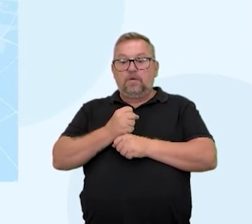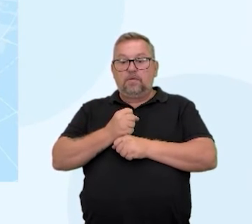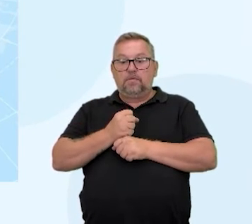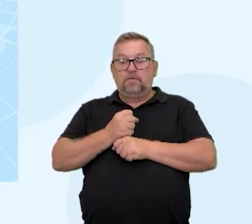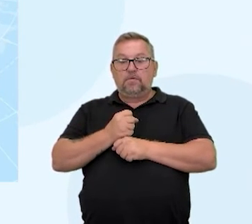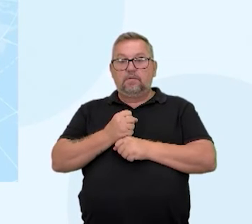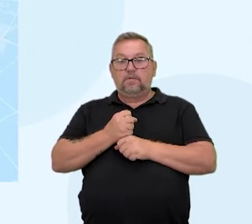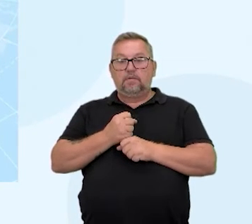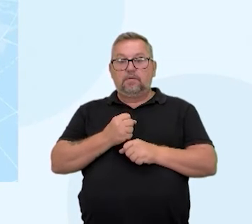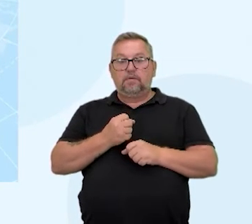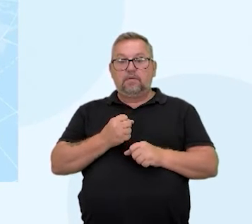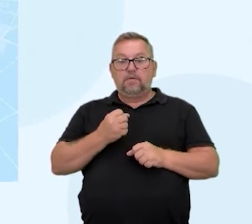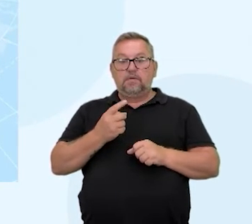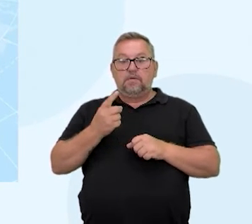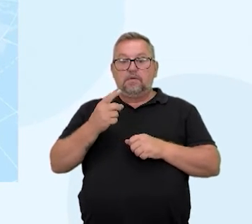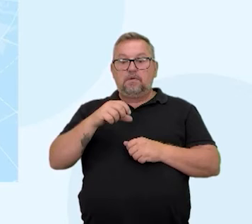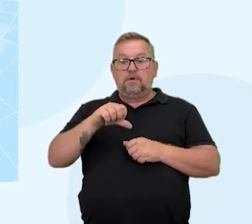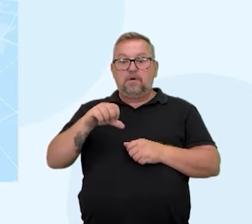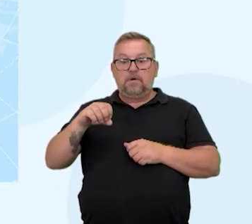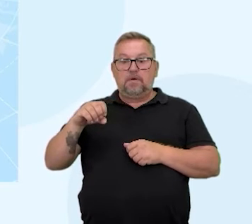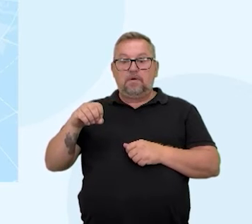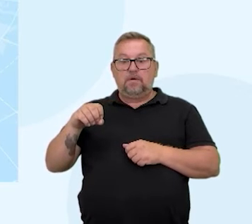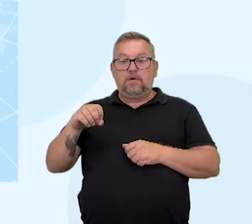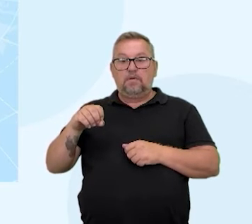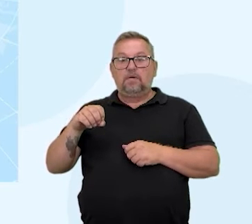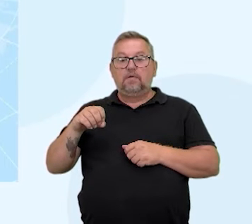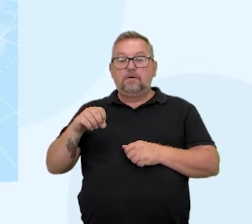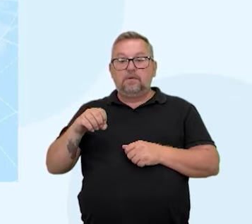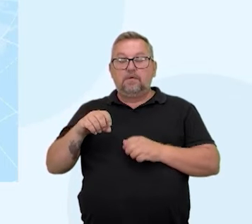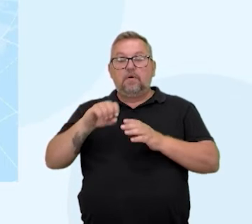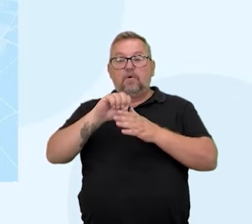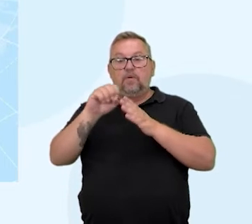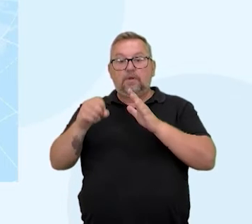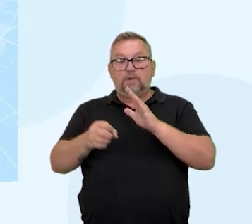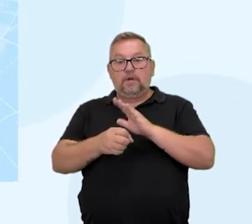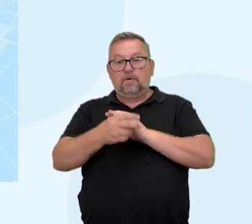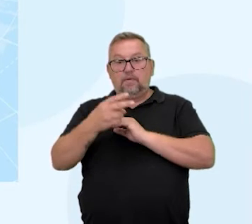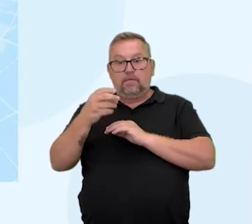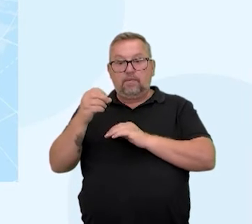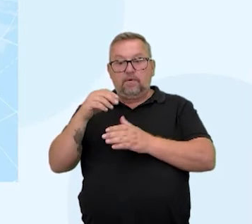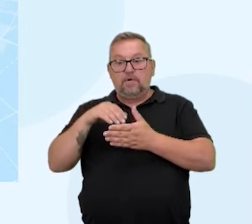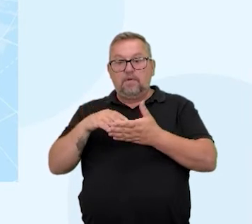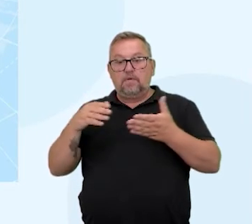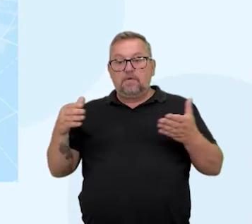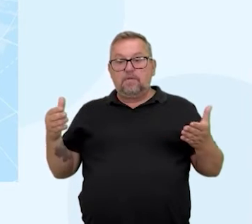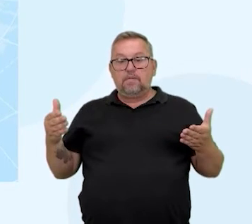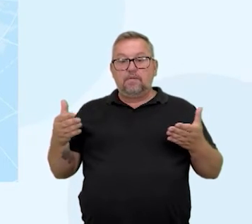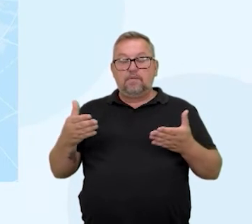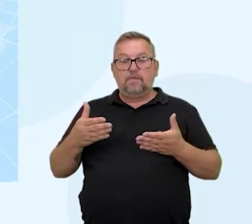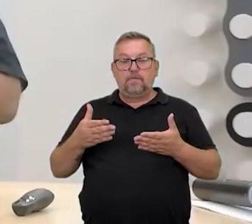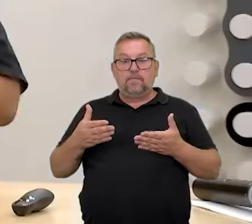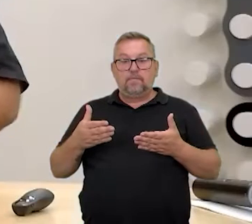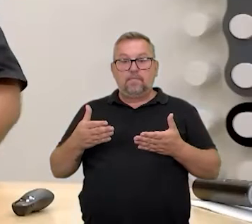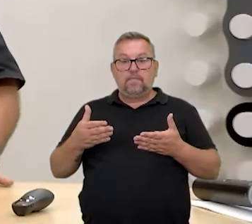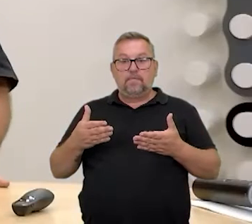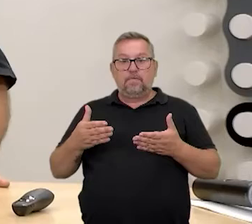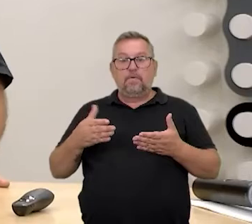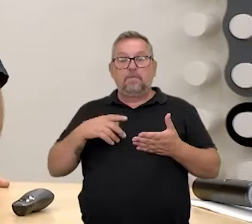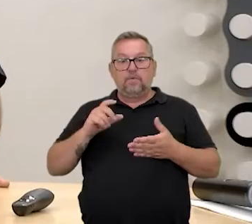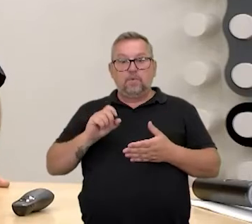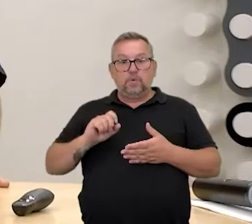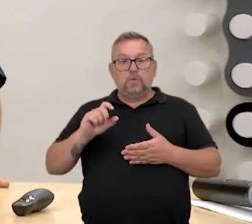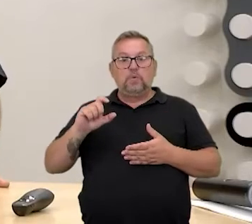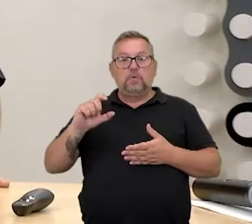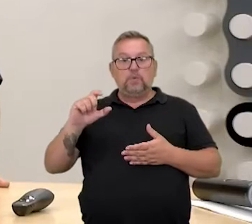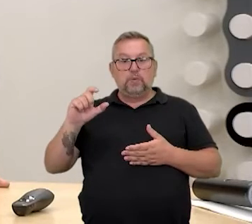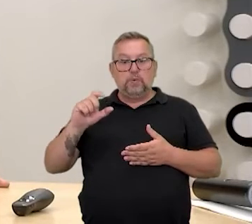Então desde 1900, né, no início do século XX, até hoje, né, a faixa é bem crescente, aí